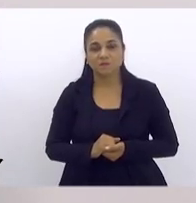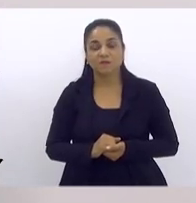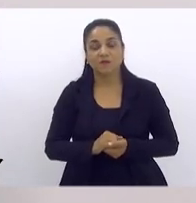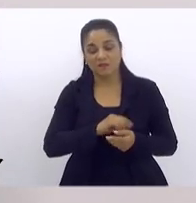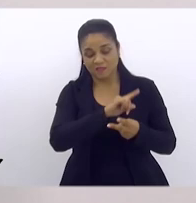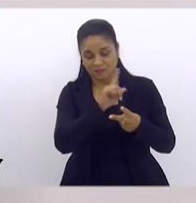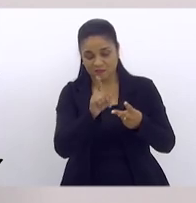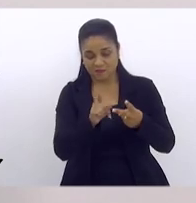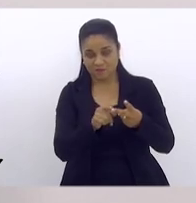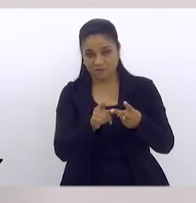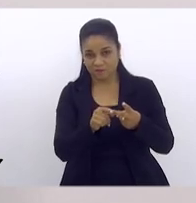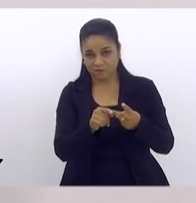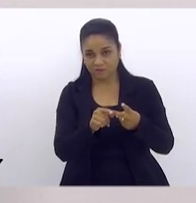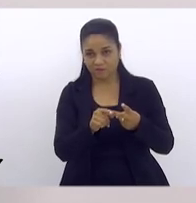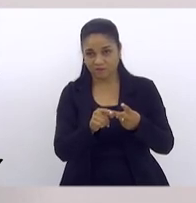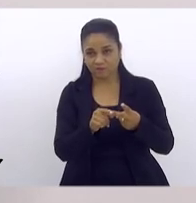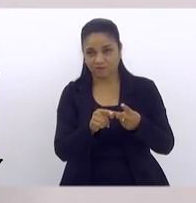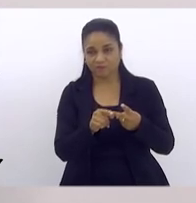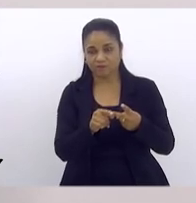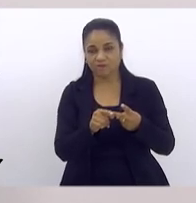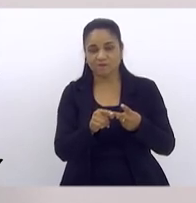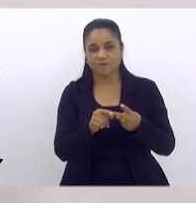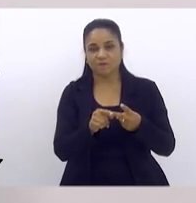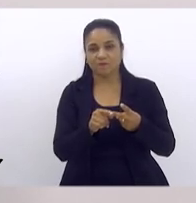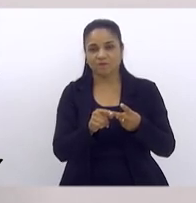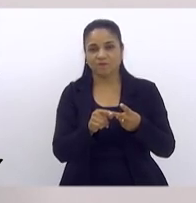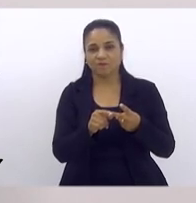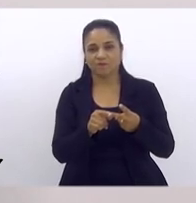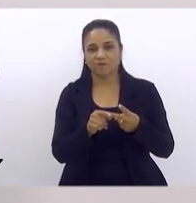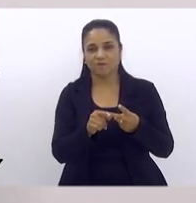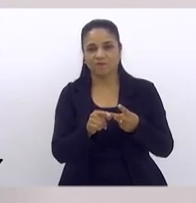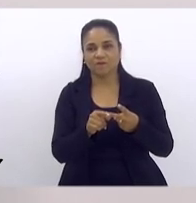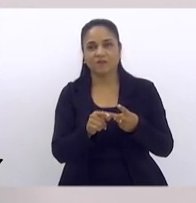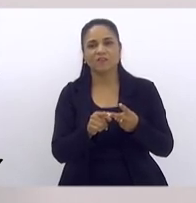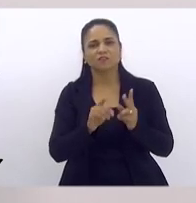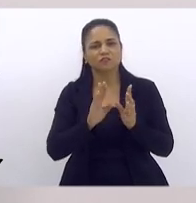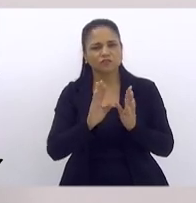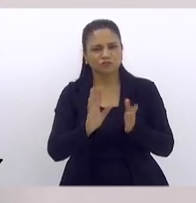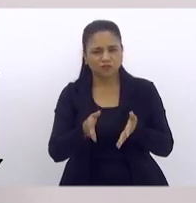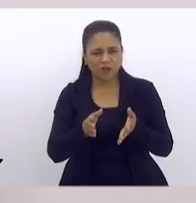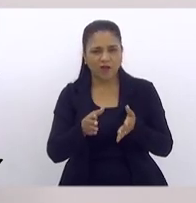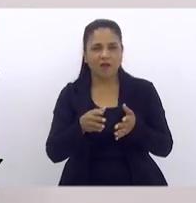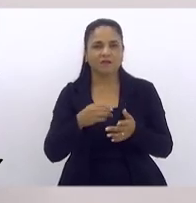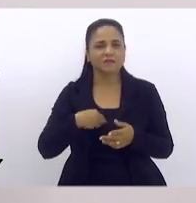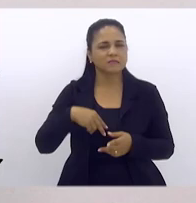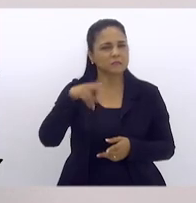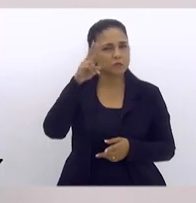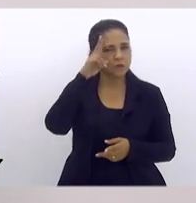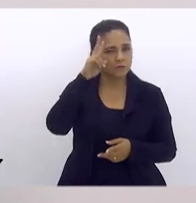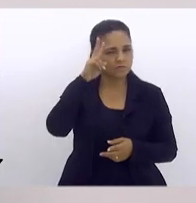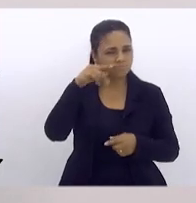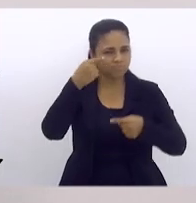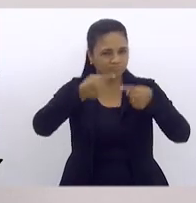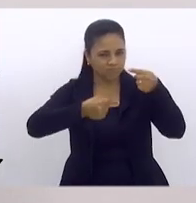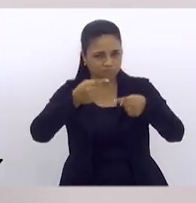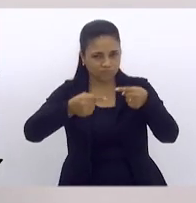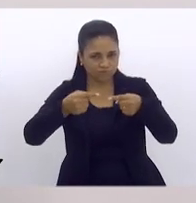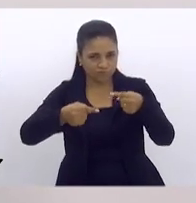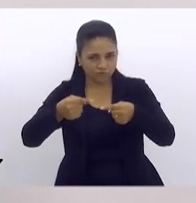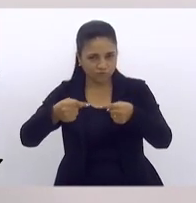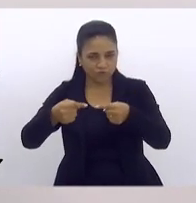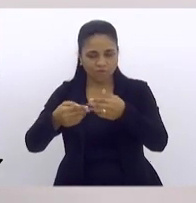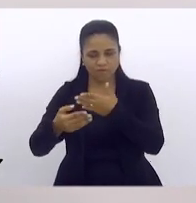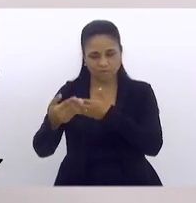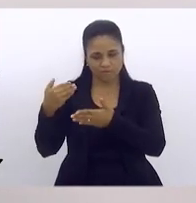questão eu vi agora e já guardamos isso aqui na segunda-feira passada segunda-feira agora